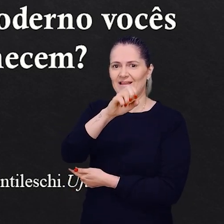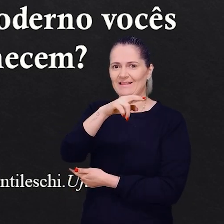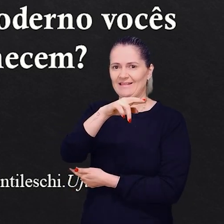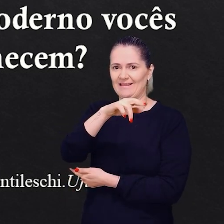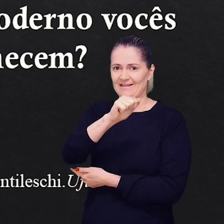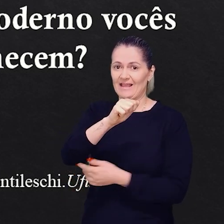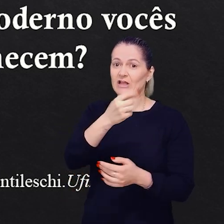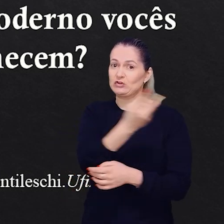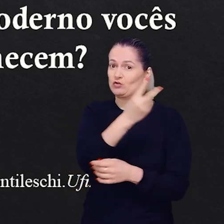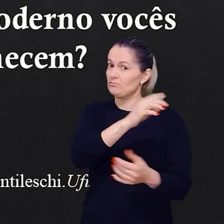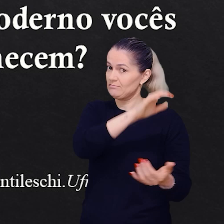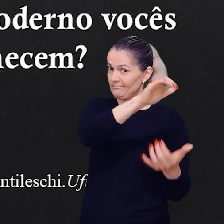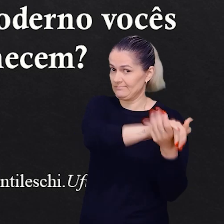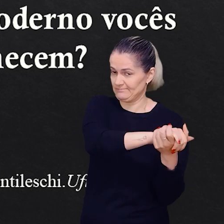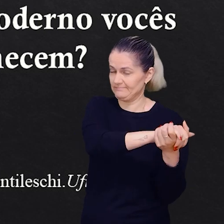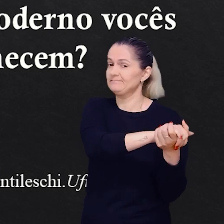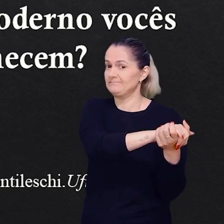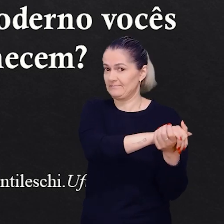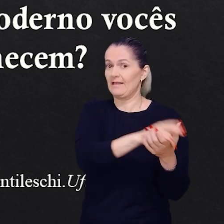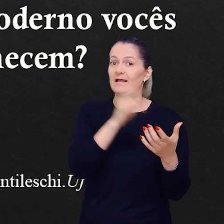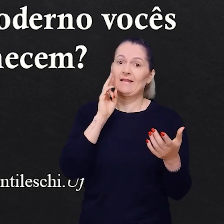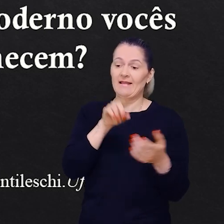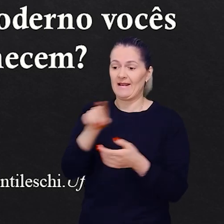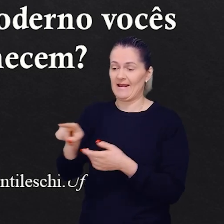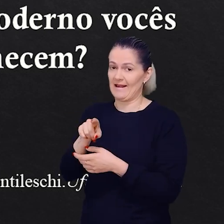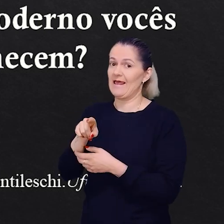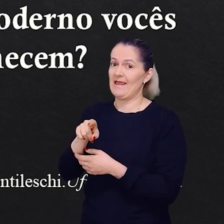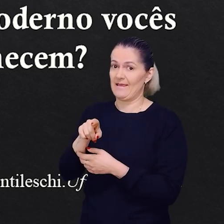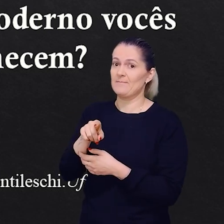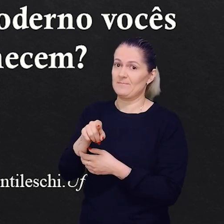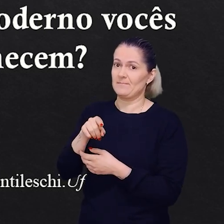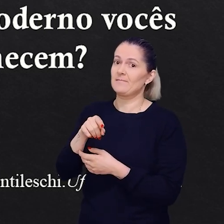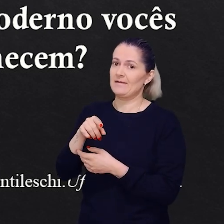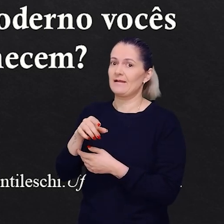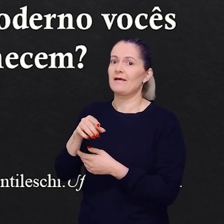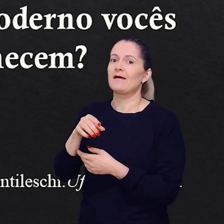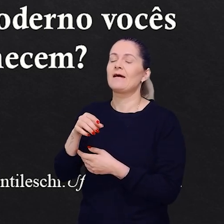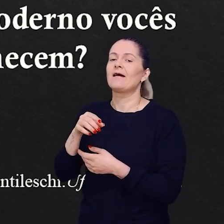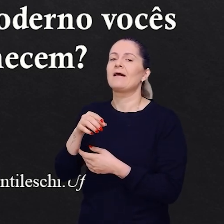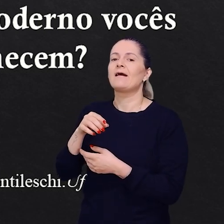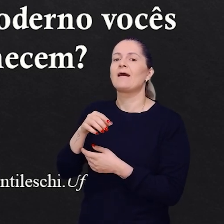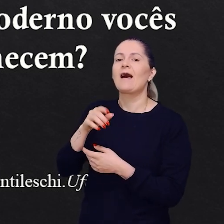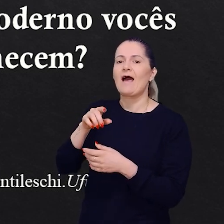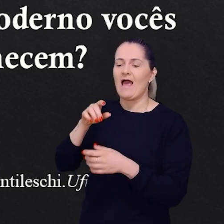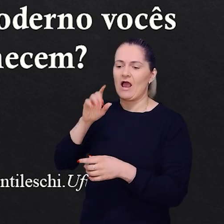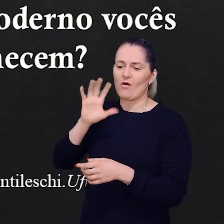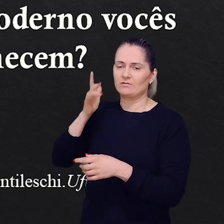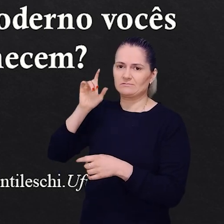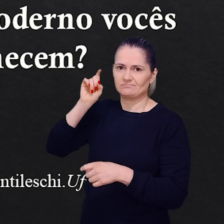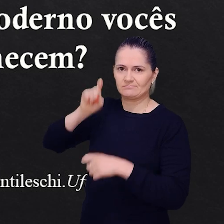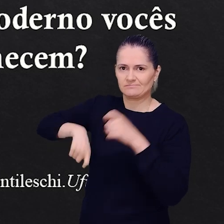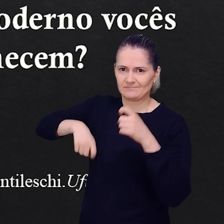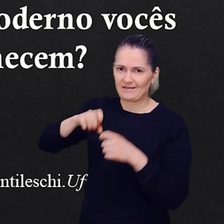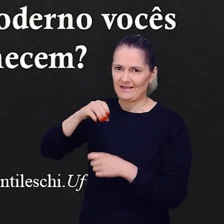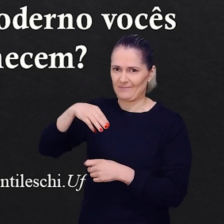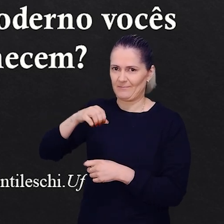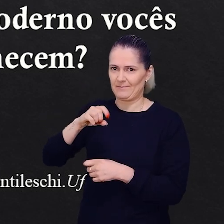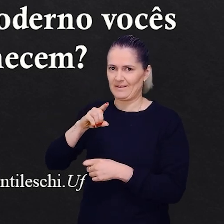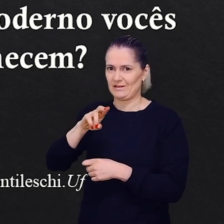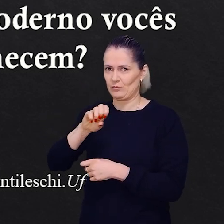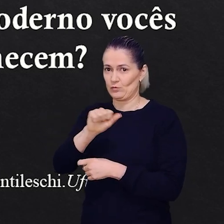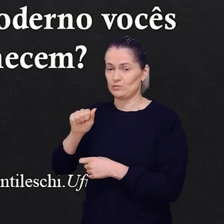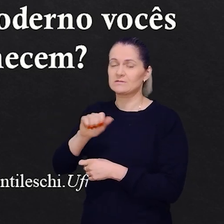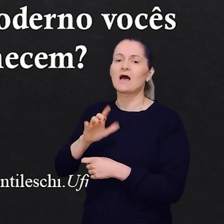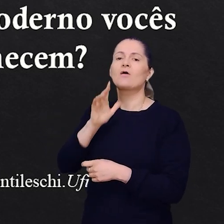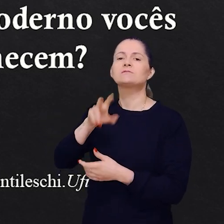de Zeus. Ela foi vítima de um estupro e foi castigada por Atena e teve seus cabelos transformados